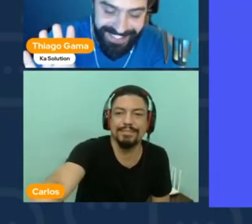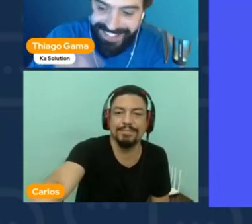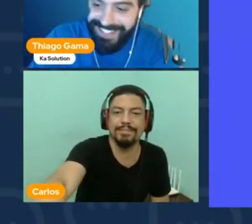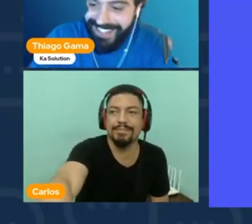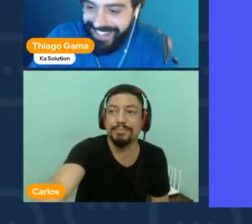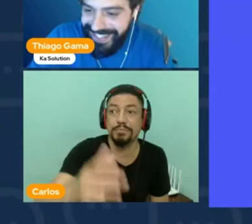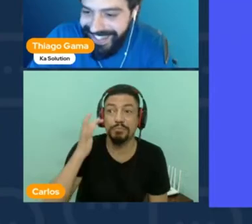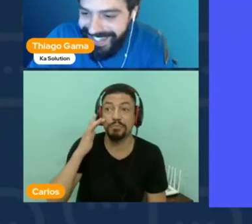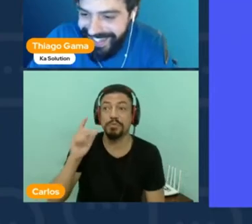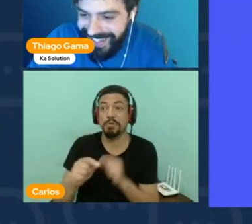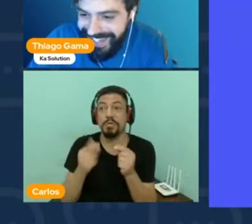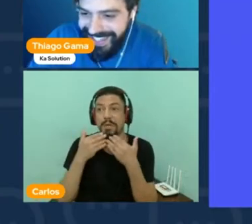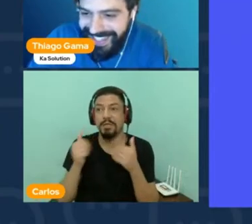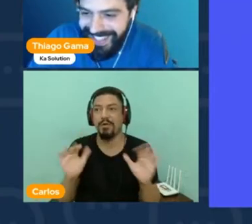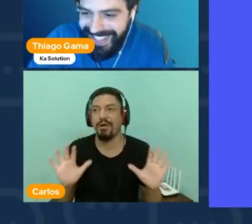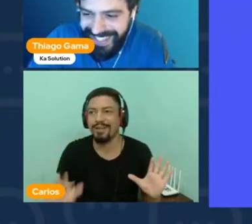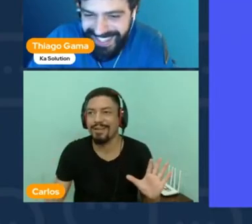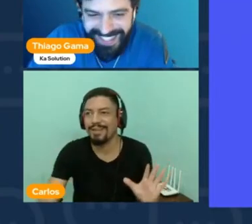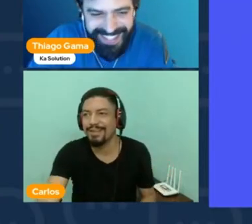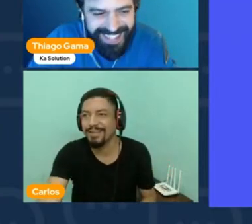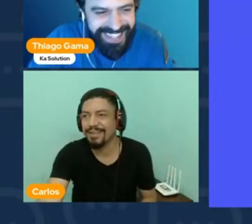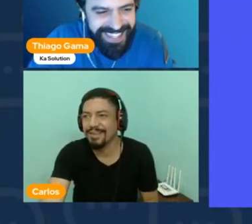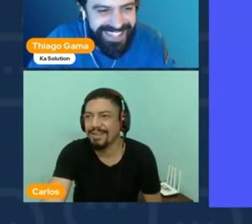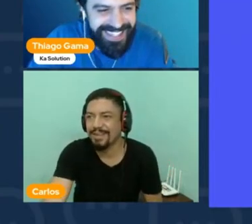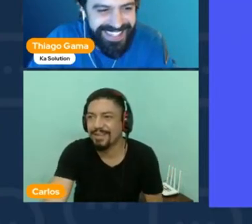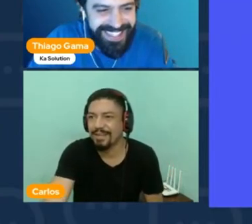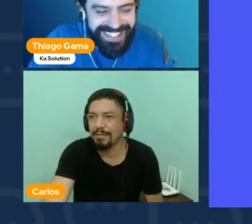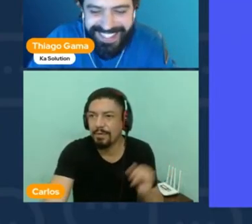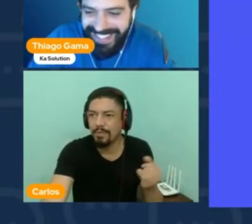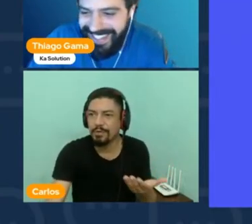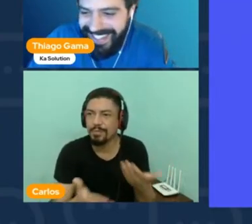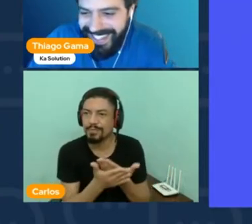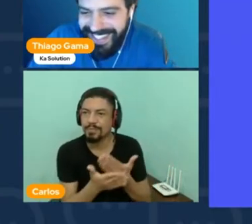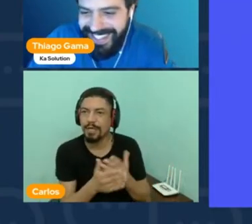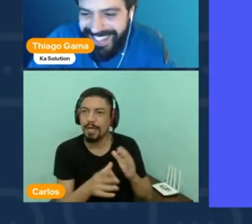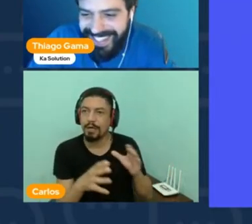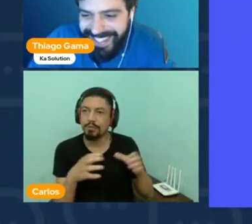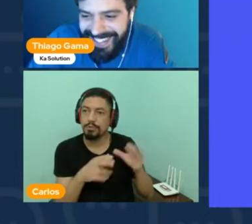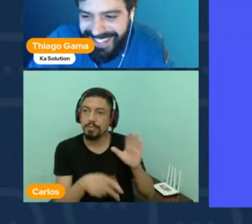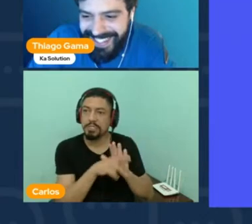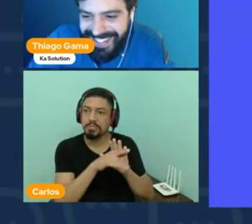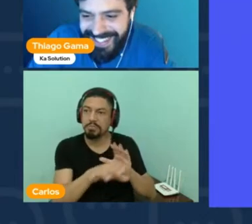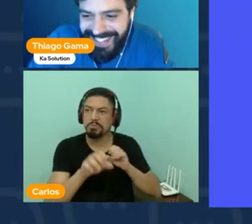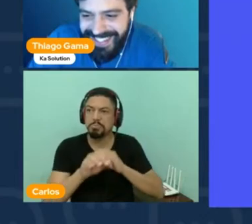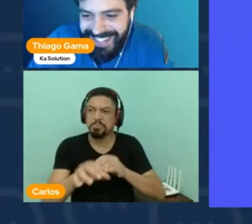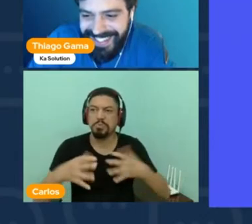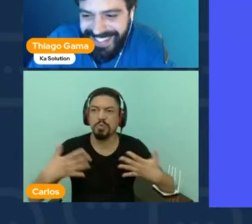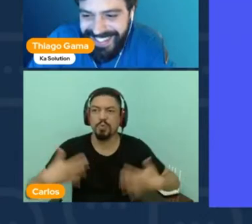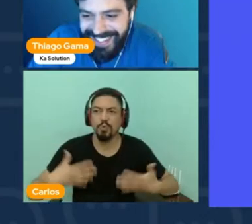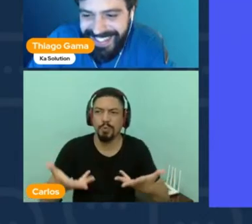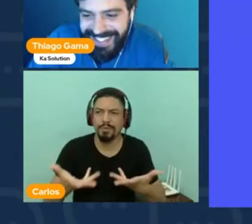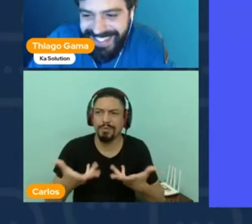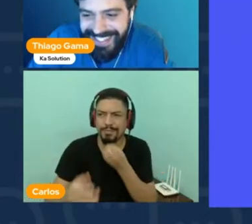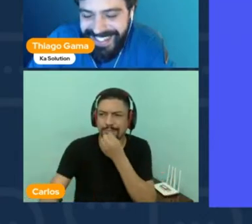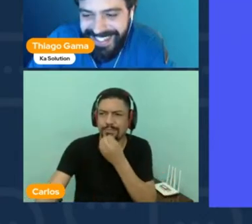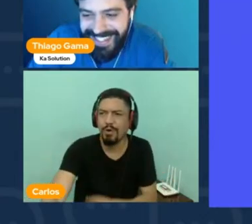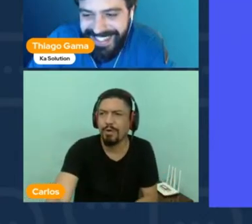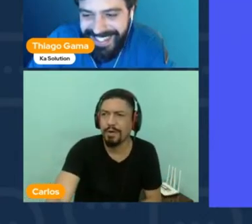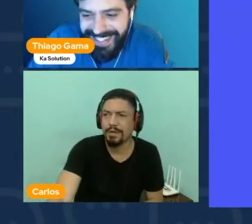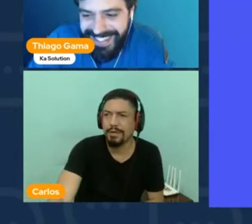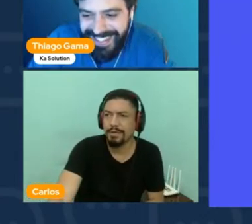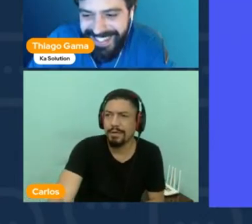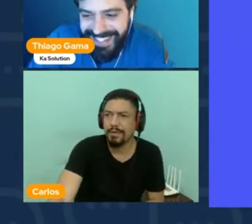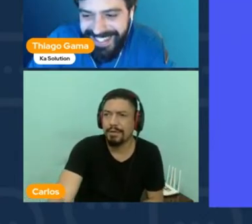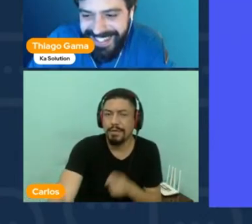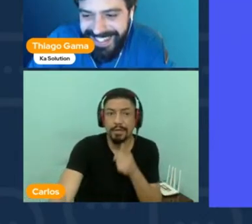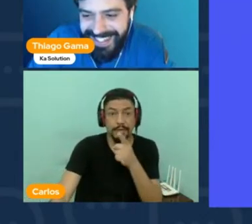Dani? Exato, aproveita para estudar, gente. A galera da K explica muito bem. E eu sou uma pessoa que eu sempre peço,